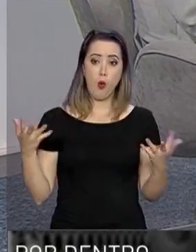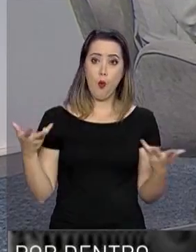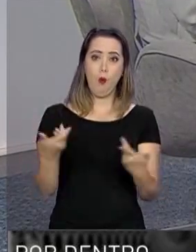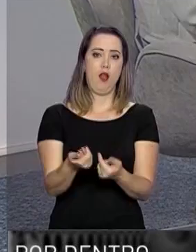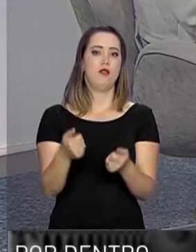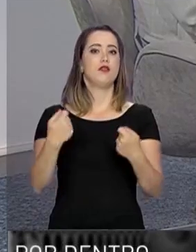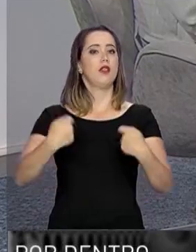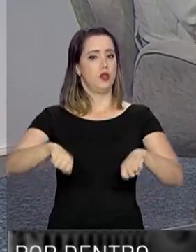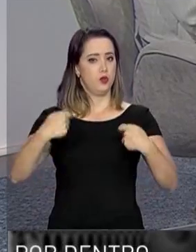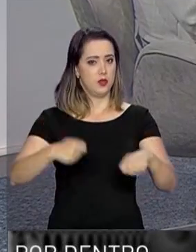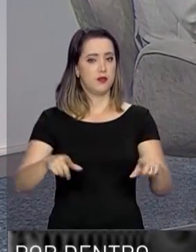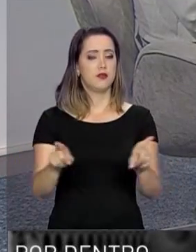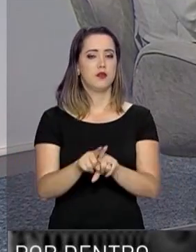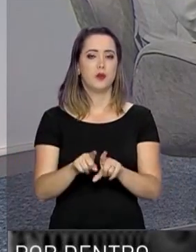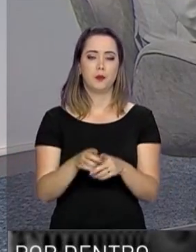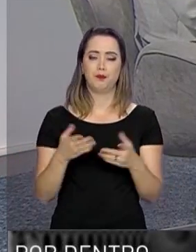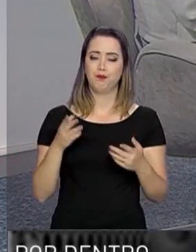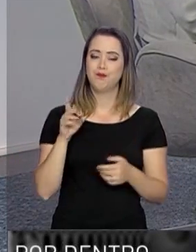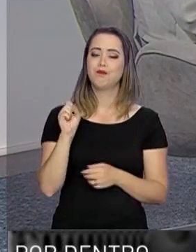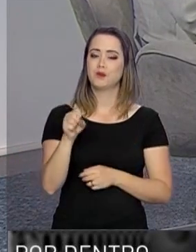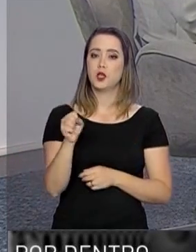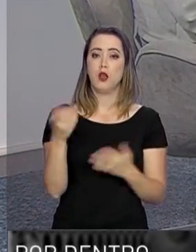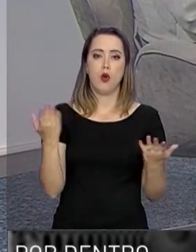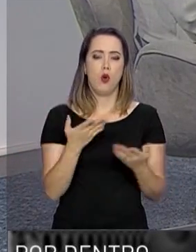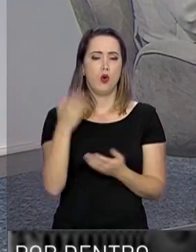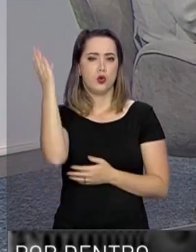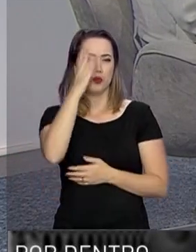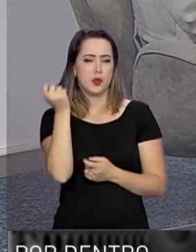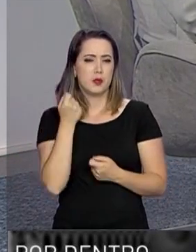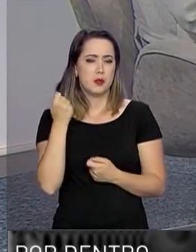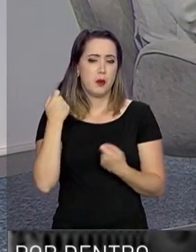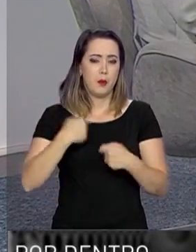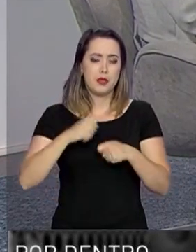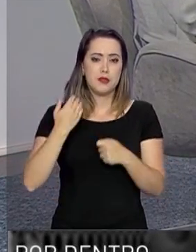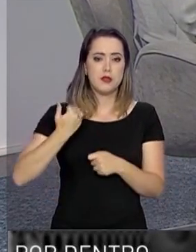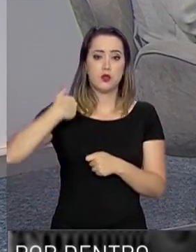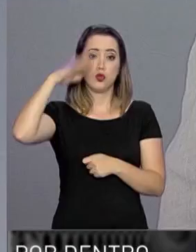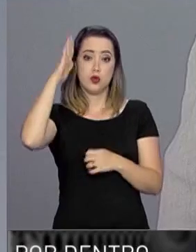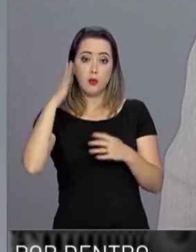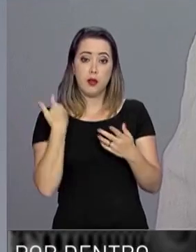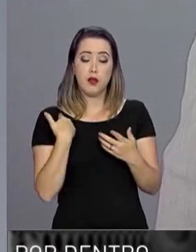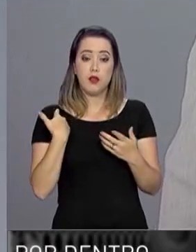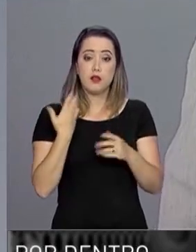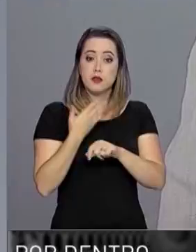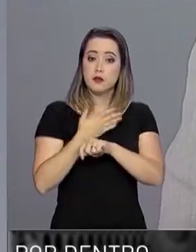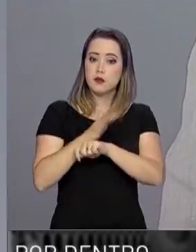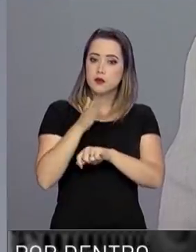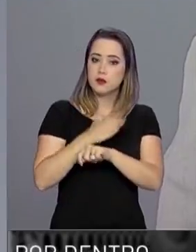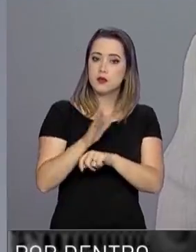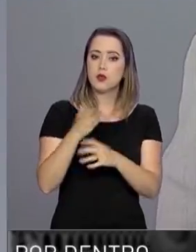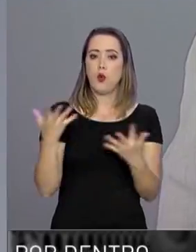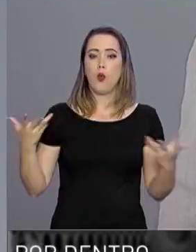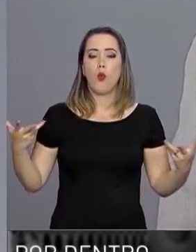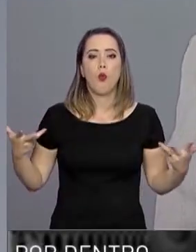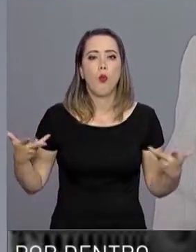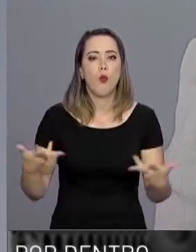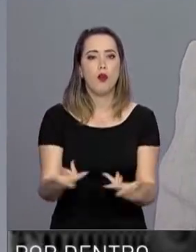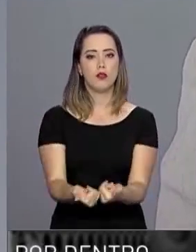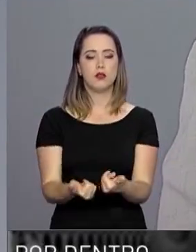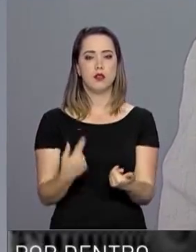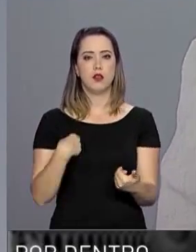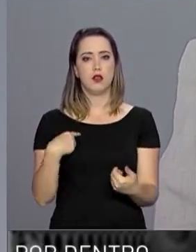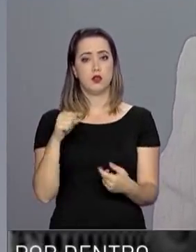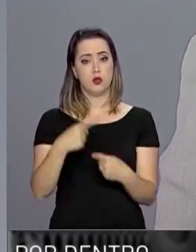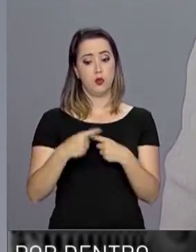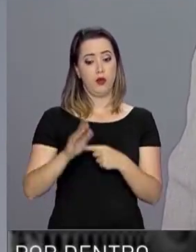o Brasil precisa olhar muito mais para a qualidade. A gente já tem avançado muito no acesso. Trazer os jovens,